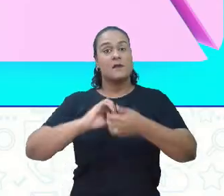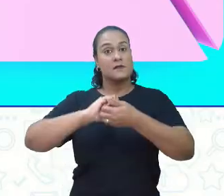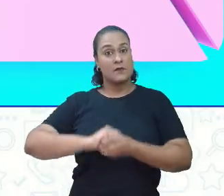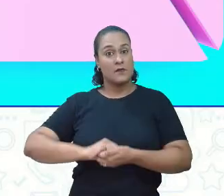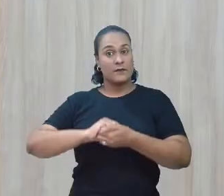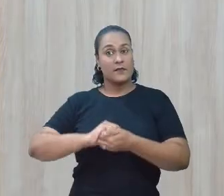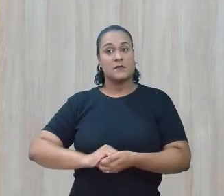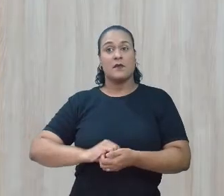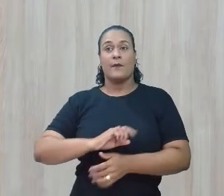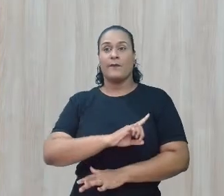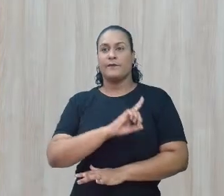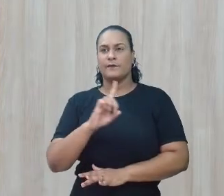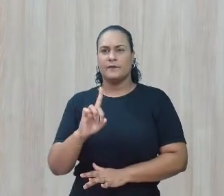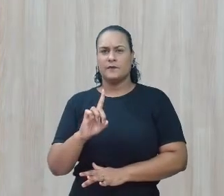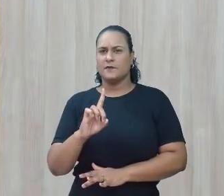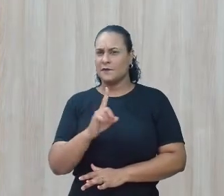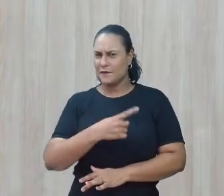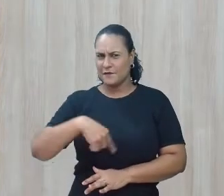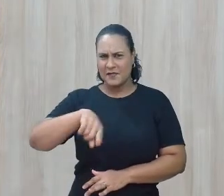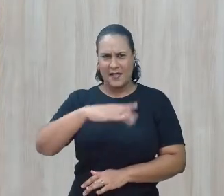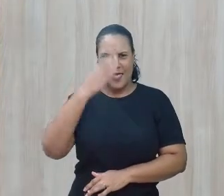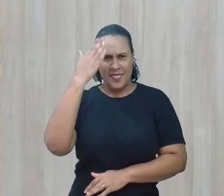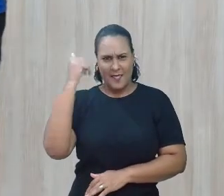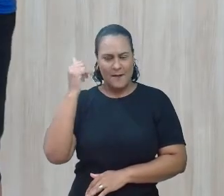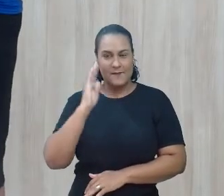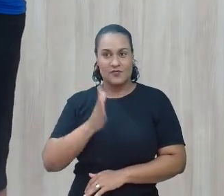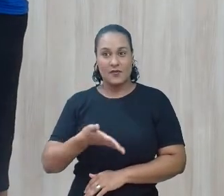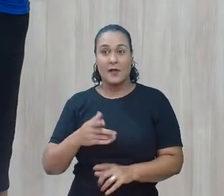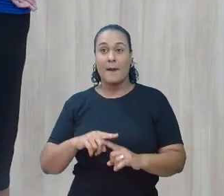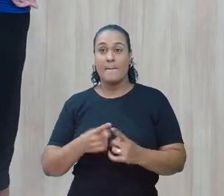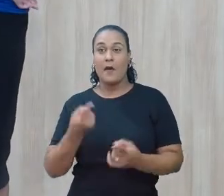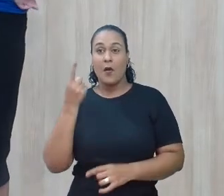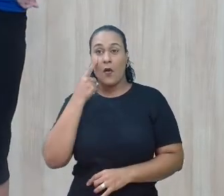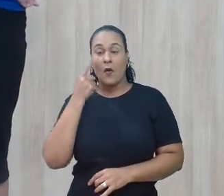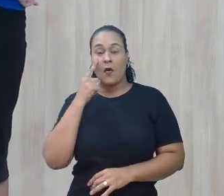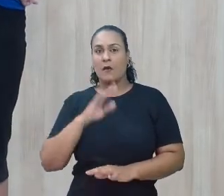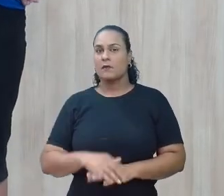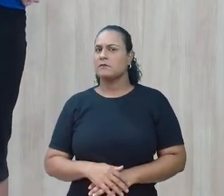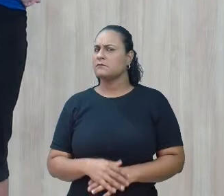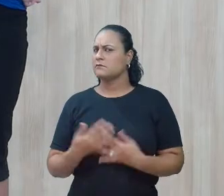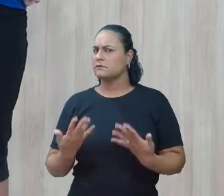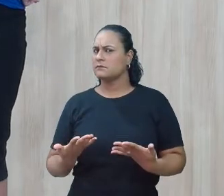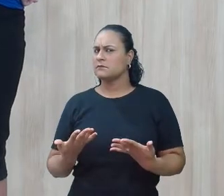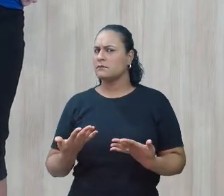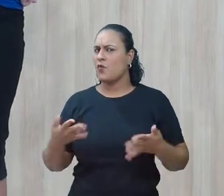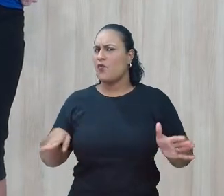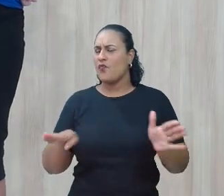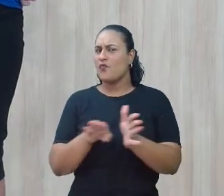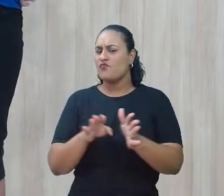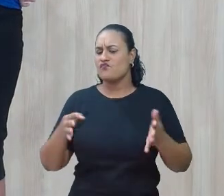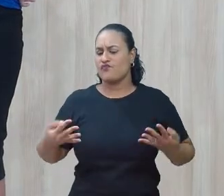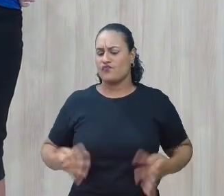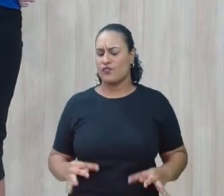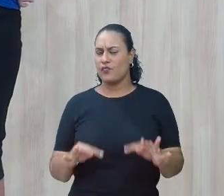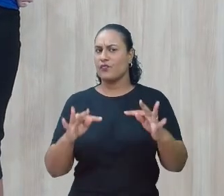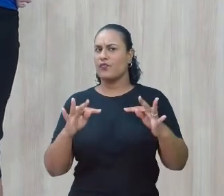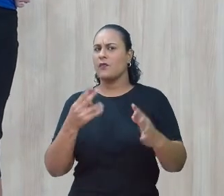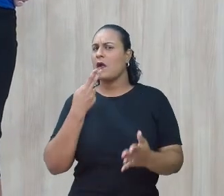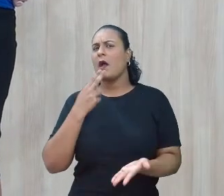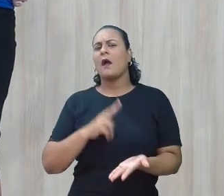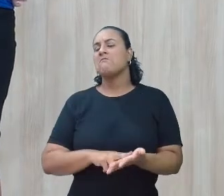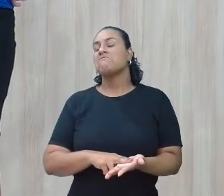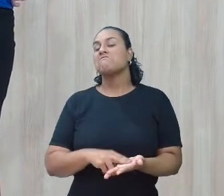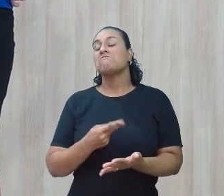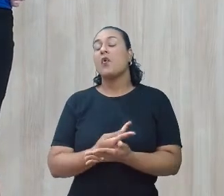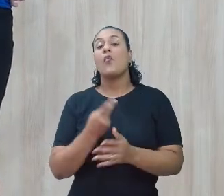vocês já estão mais do que sabidos. Mas, ó, e com a tecnologia, o que é que aconteceu com a carta, gente? Vocês sabem me